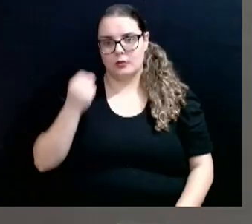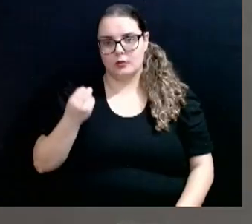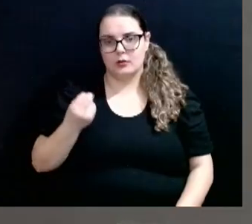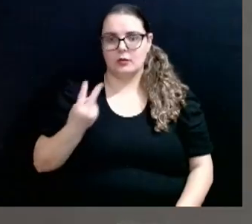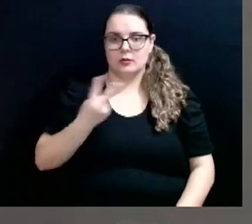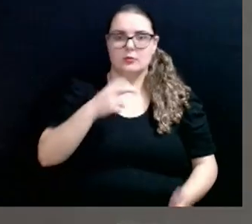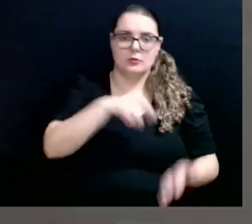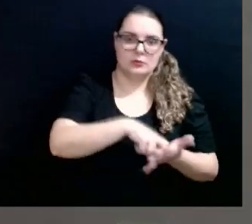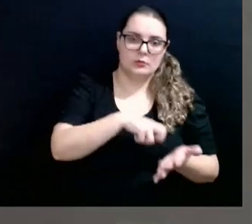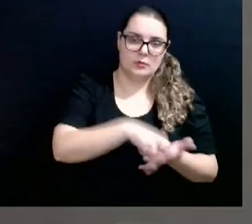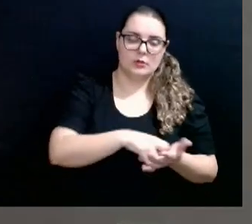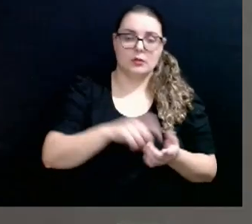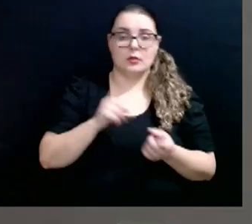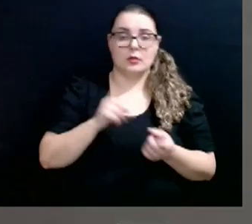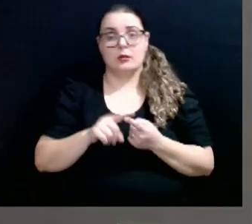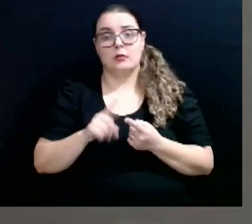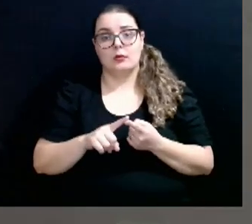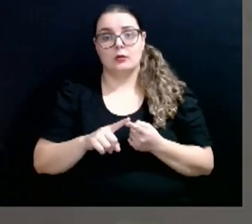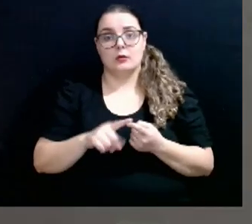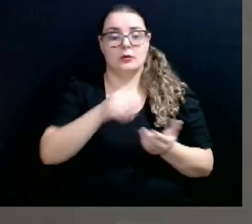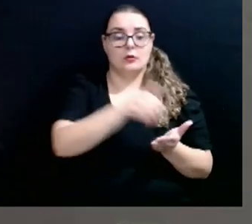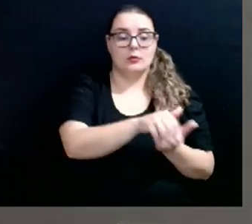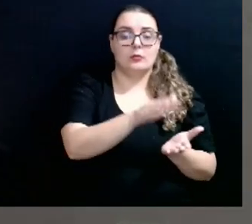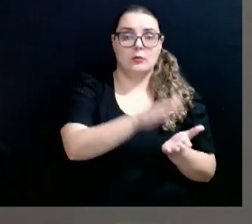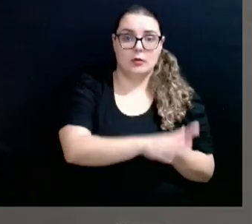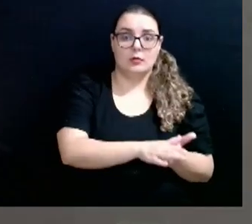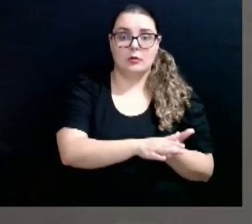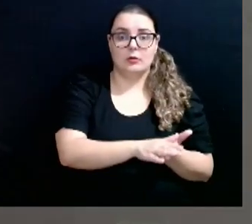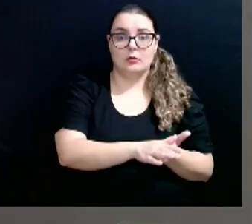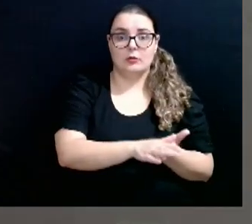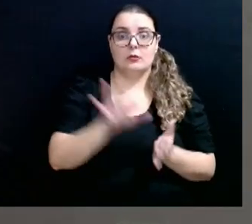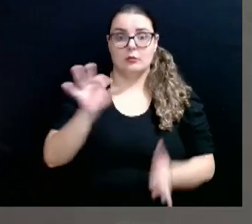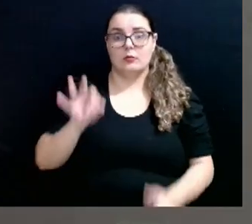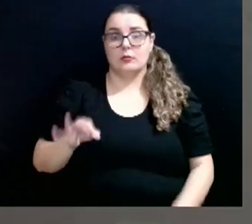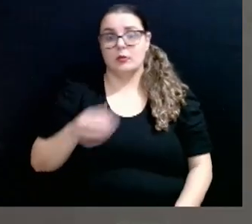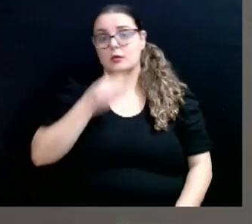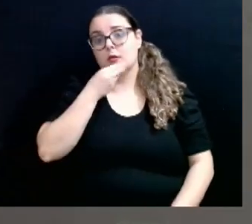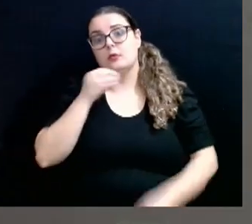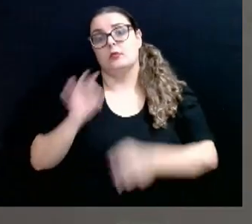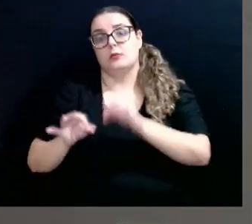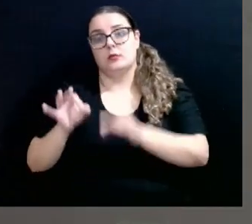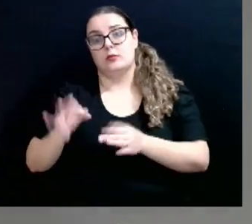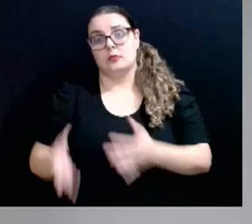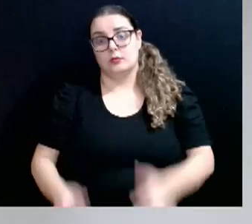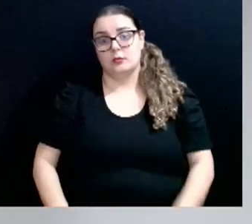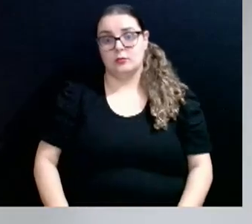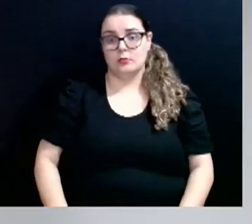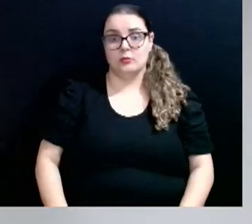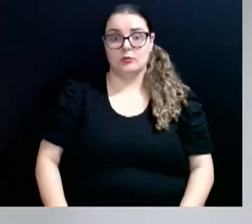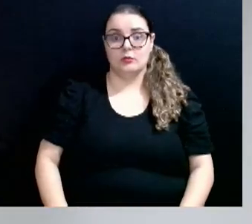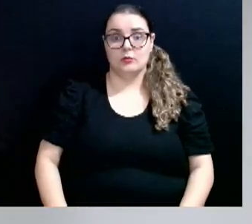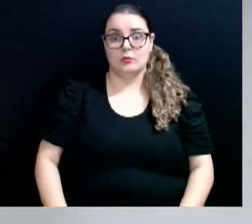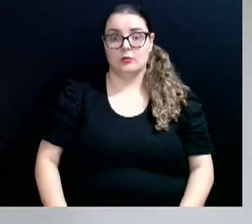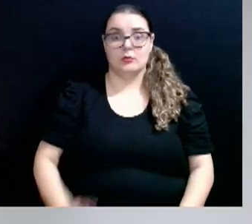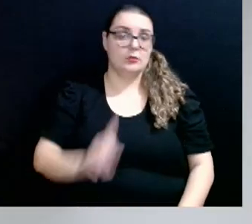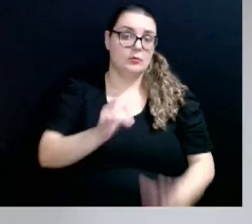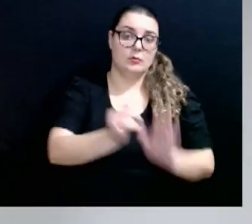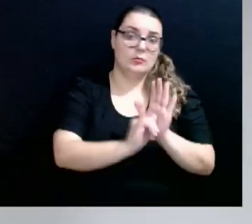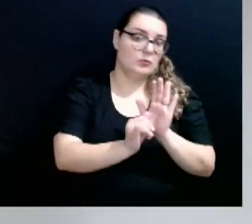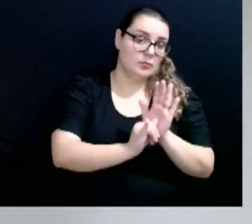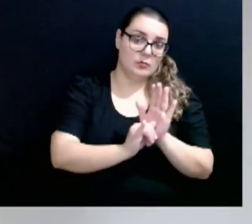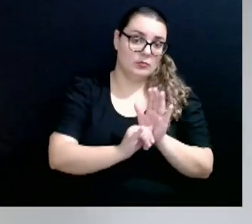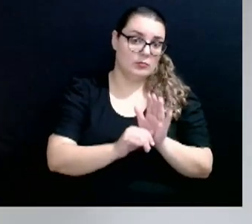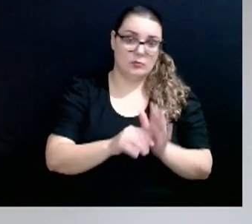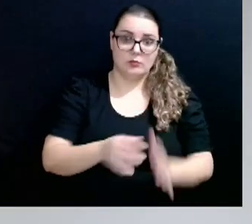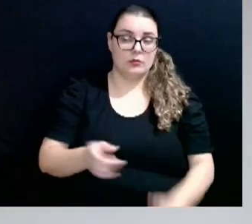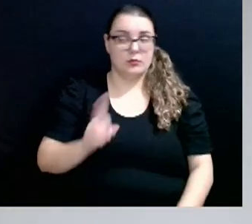primeira penalidade é uma multa, que vai ser estipulado pelo juiz, né? Ou seja, não vai estar no edital dizendo a multa, muitas vezes não está, pode